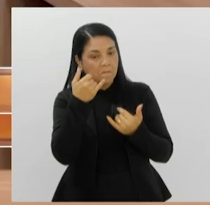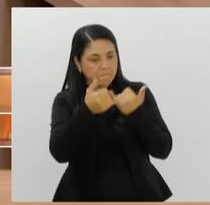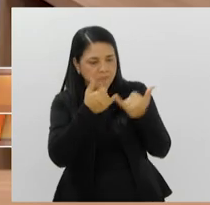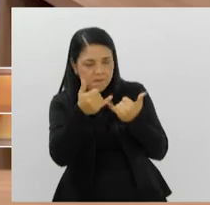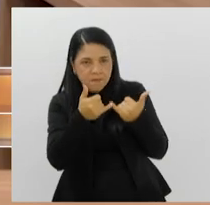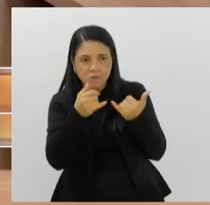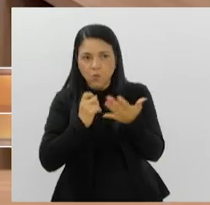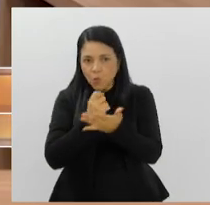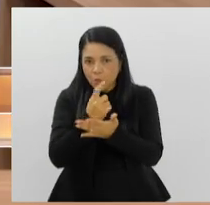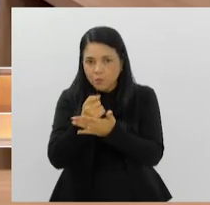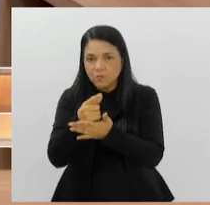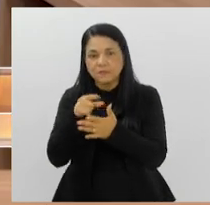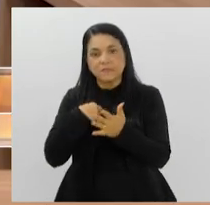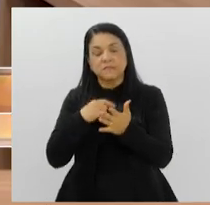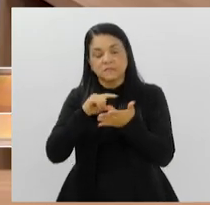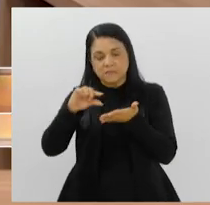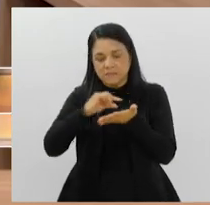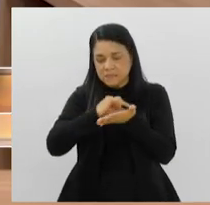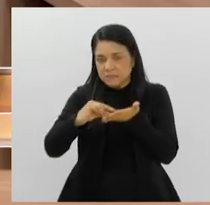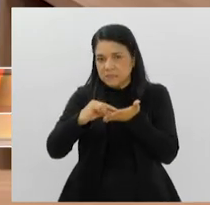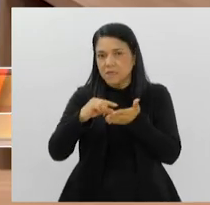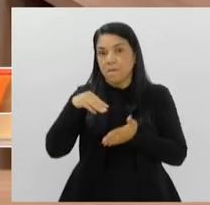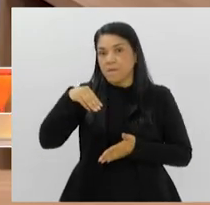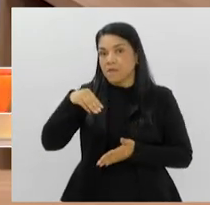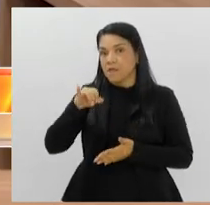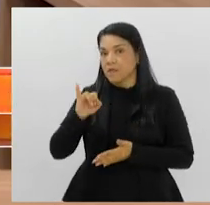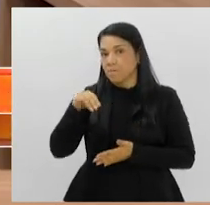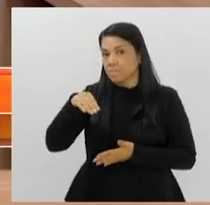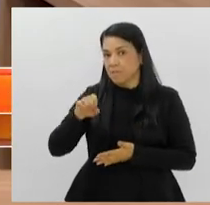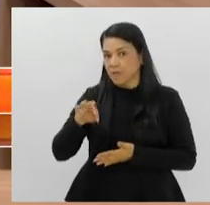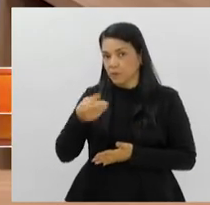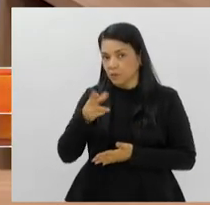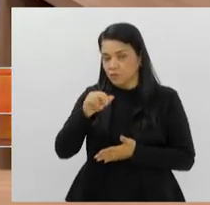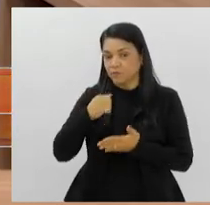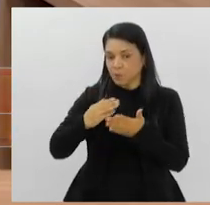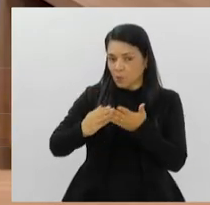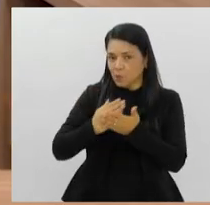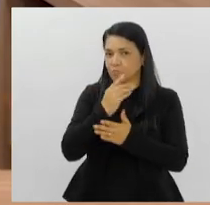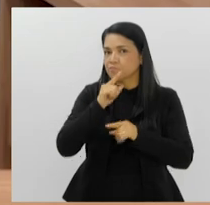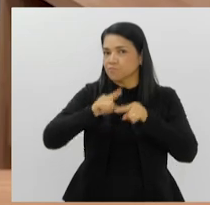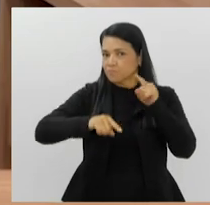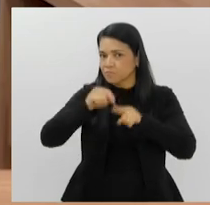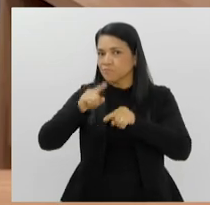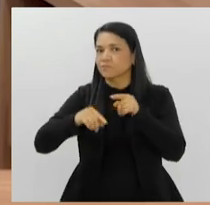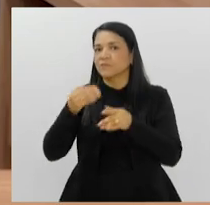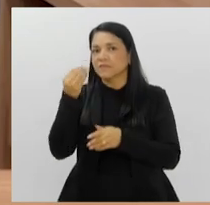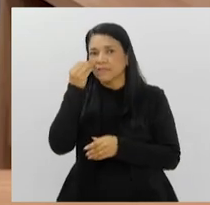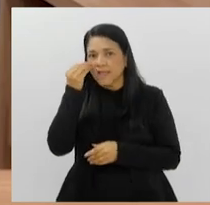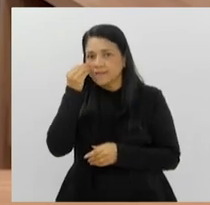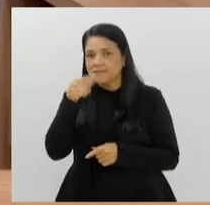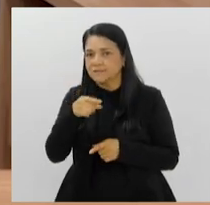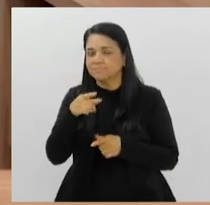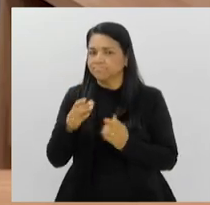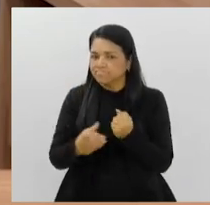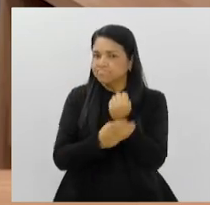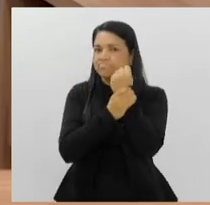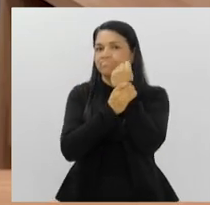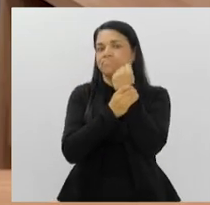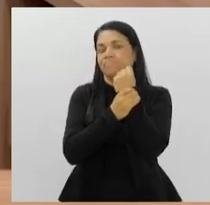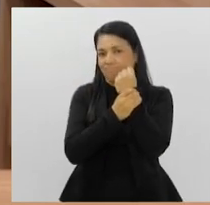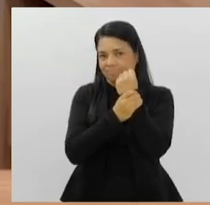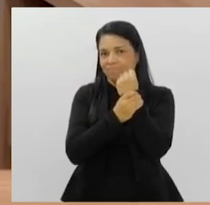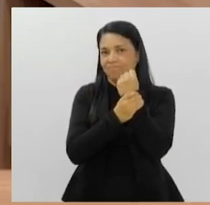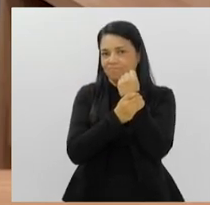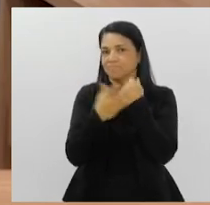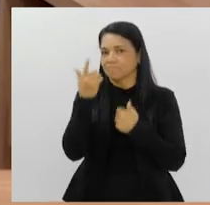adquirido possui o selo do Inmetro. Isso vai garantir que o produto passou por alguns testes que garantem a maior segurança para os